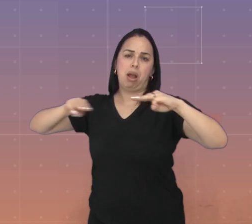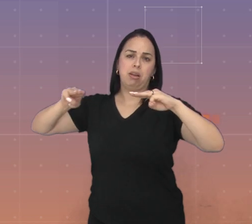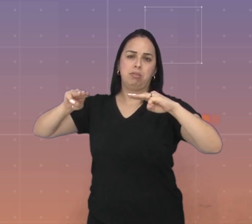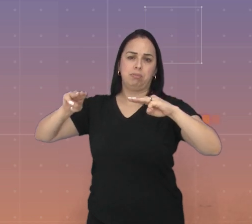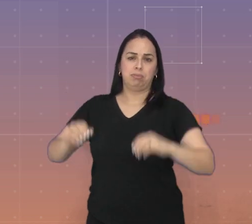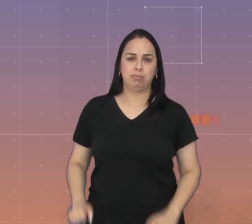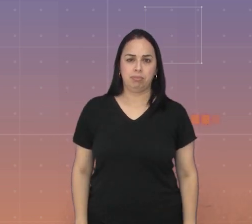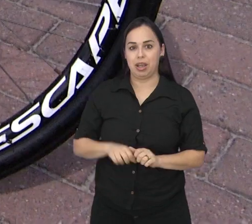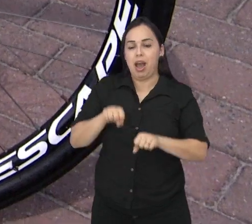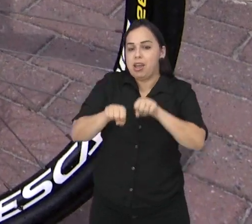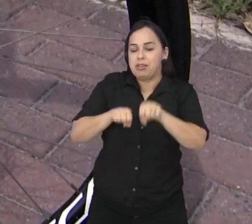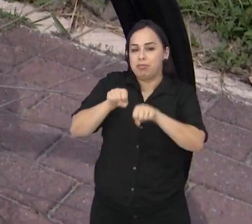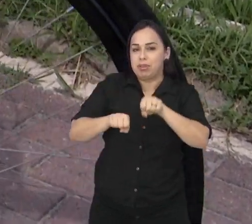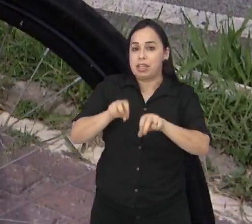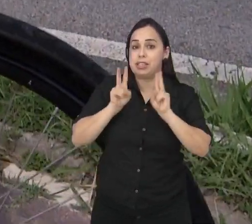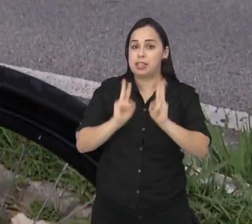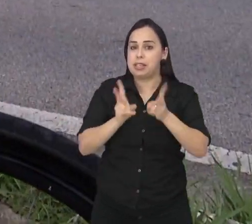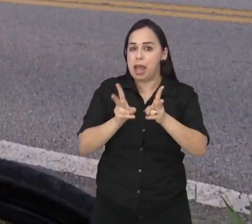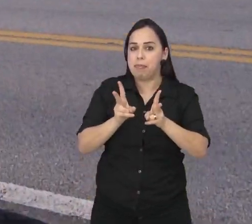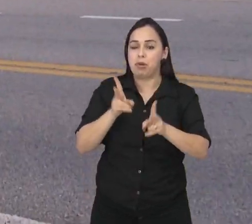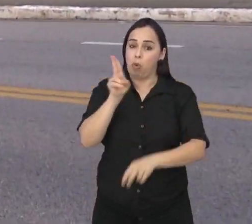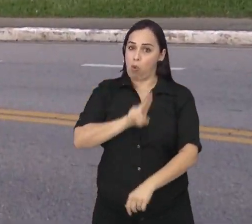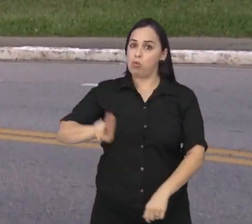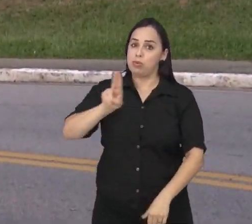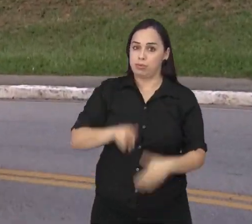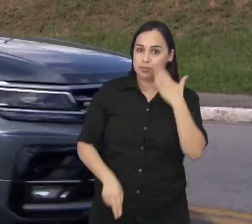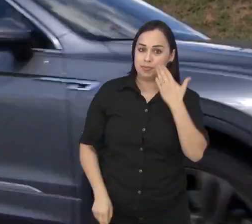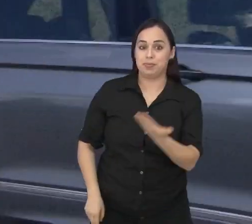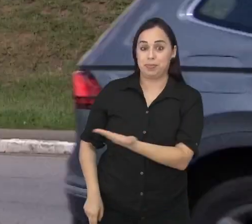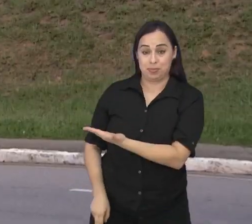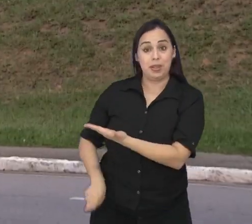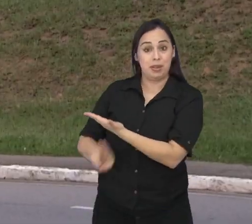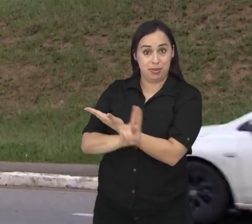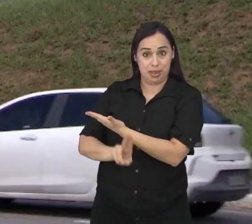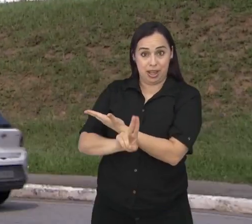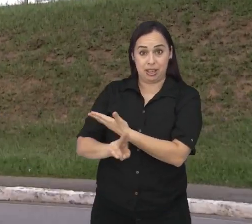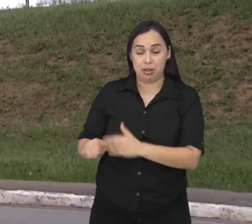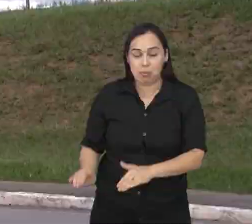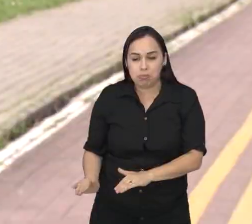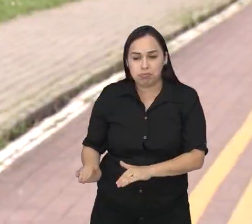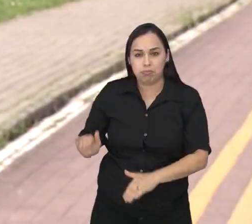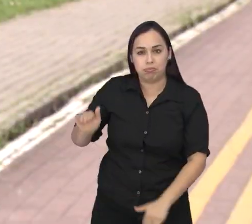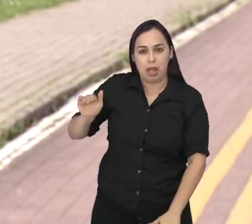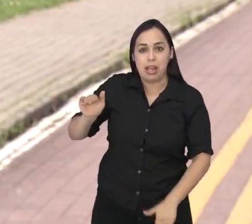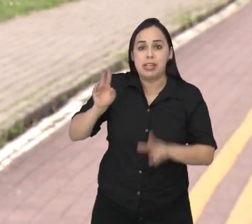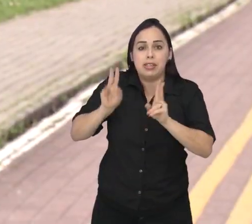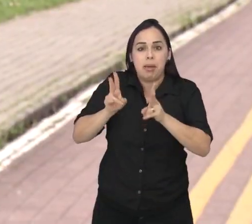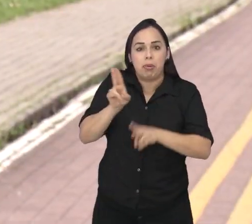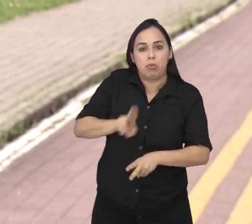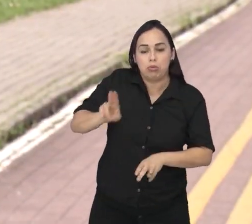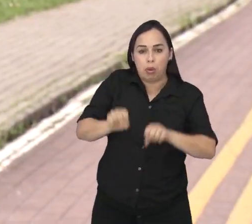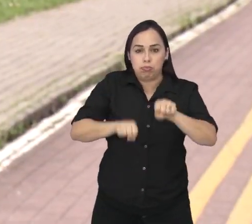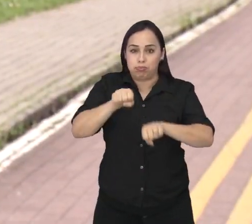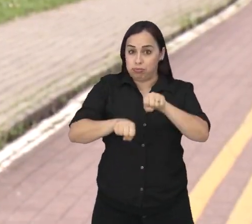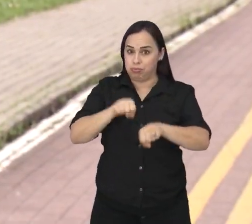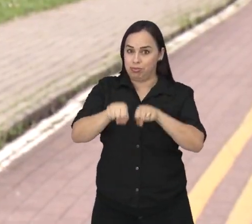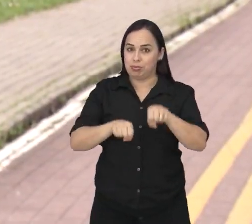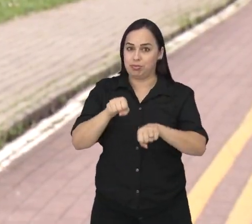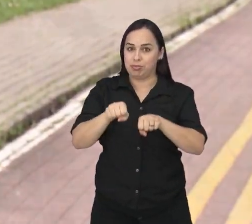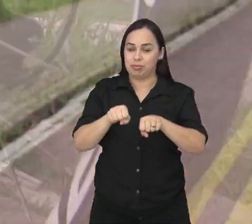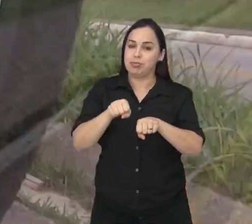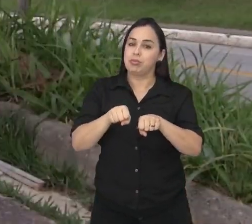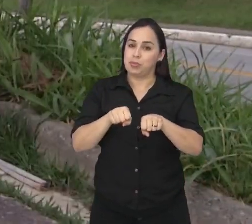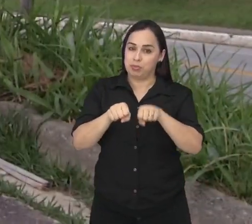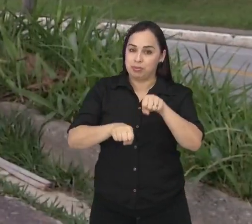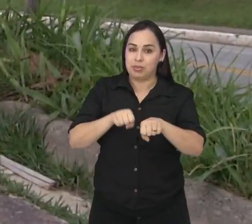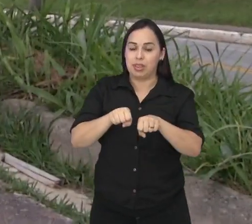dos trajetos. A bicicleta sempre foi a grande parceira da Cristiane. Desde criança, ela sempre se